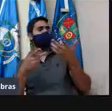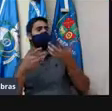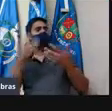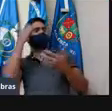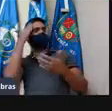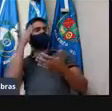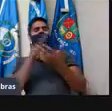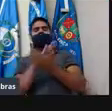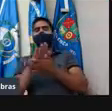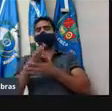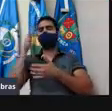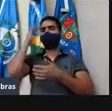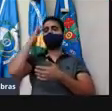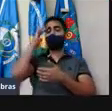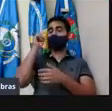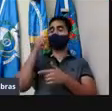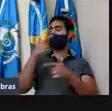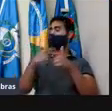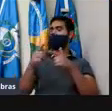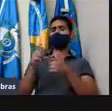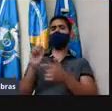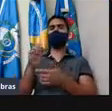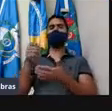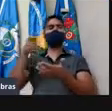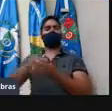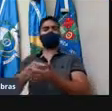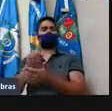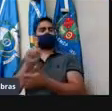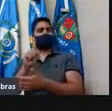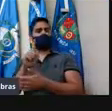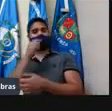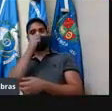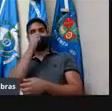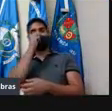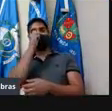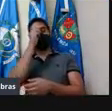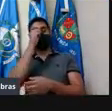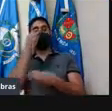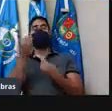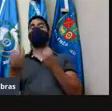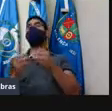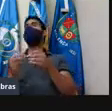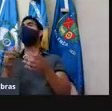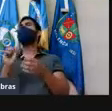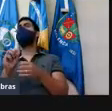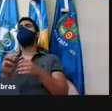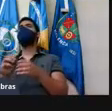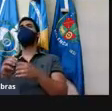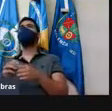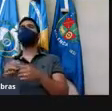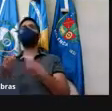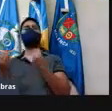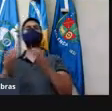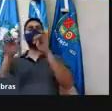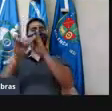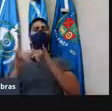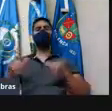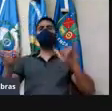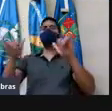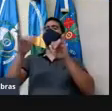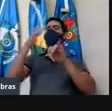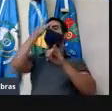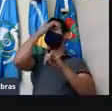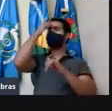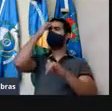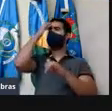Eu acho que o problema não é pagar. O problema é a forma de informação que está sendo dada para os servidores